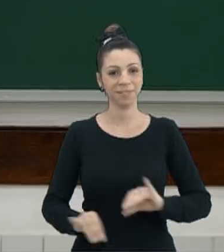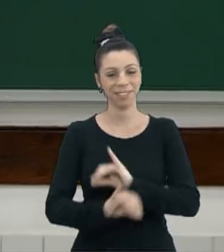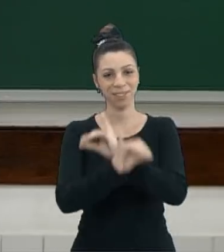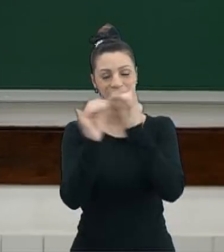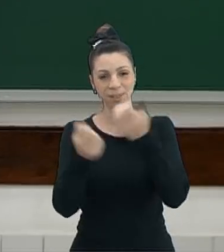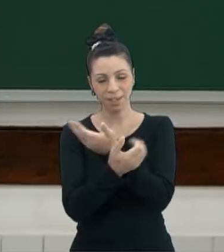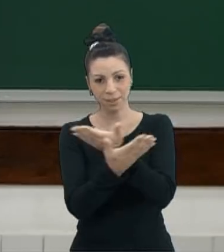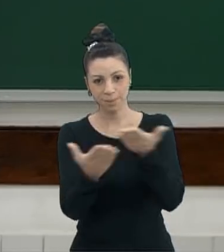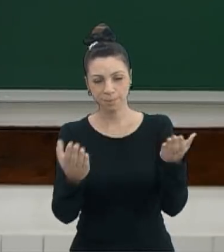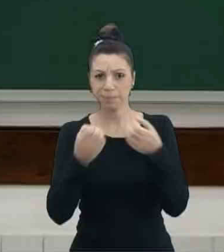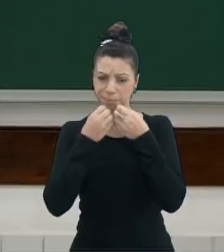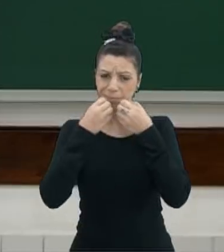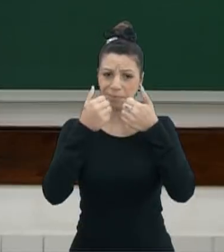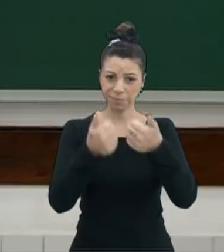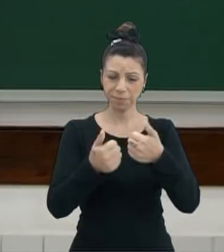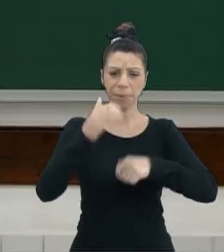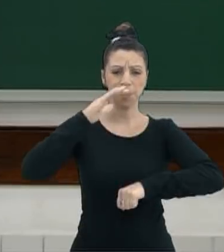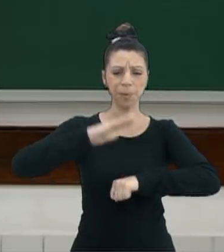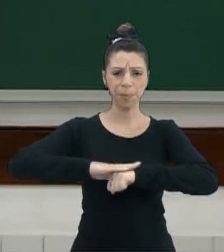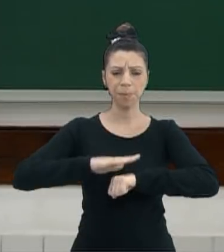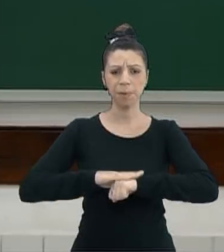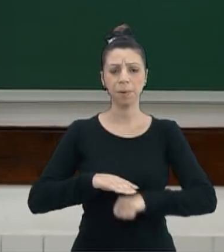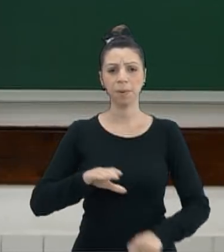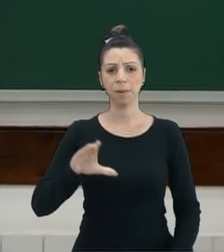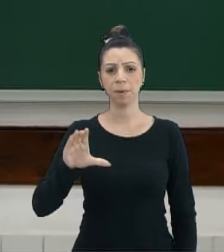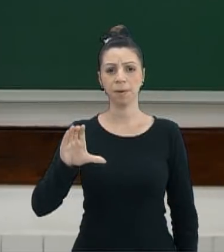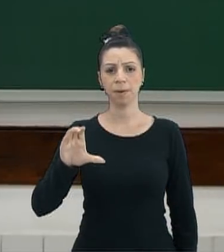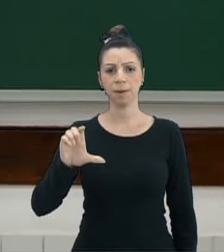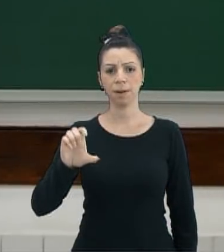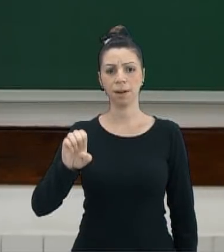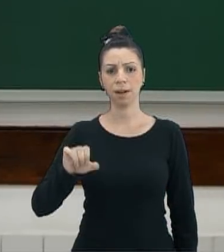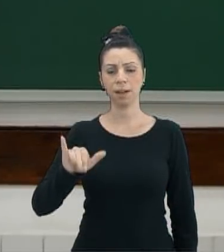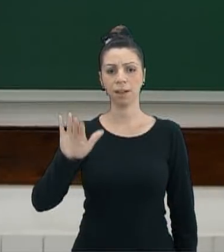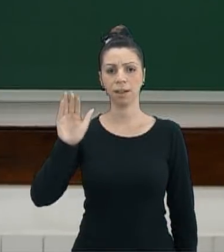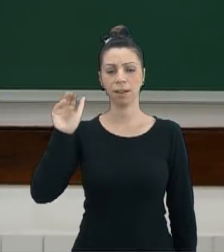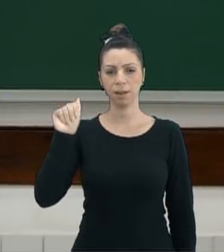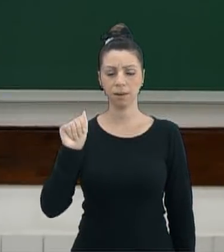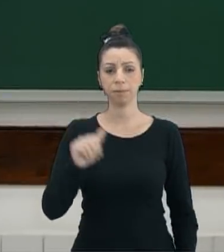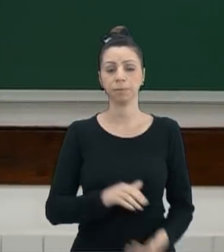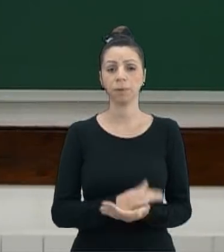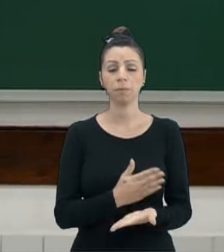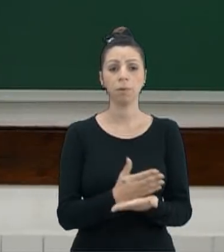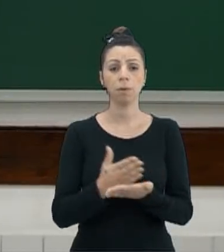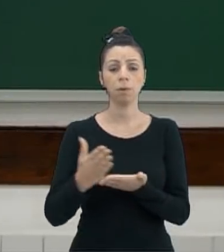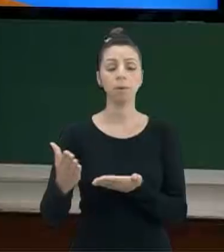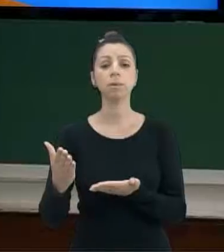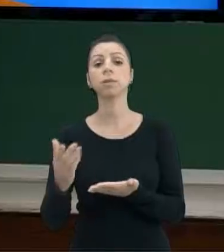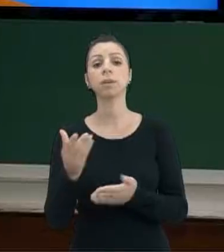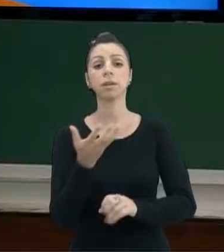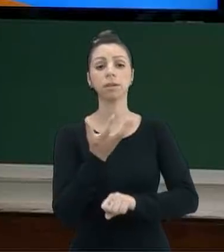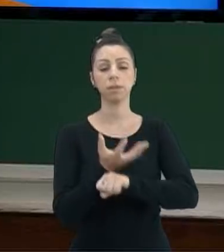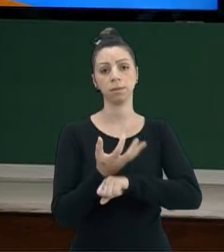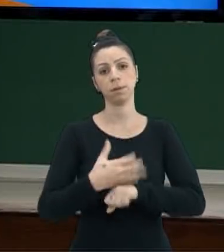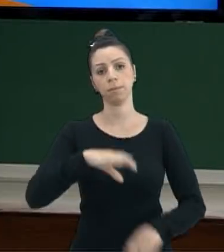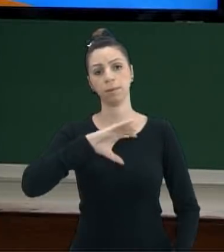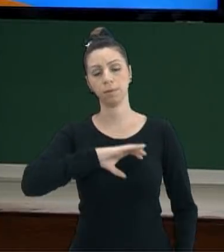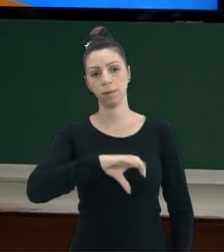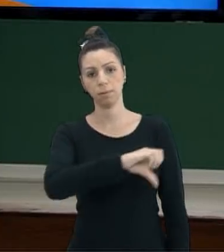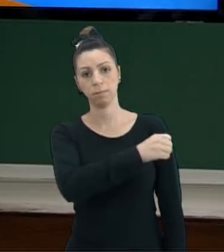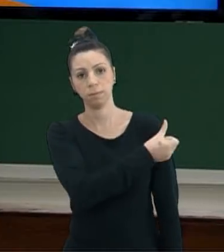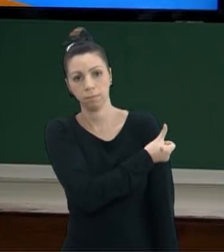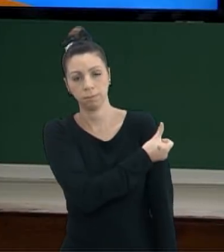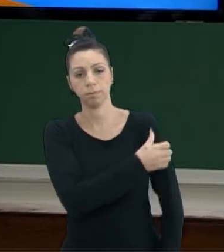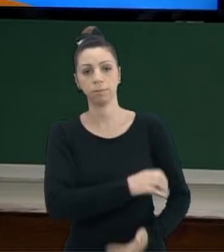Olá pessoal, tudo bem? Eu sou a professora Cleia da Rocha e estamos novamente com mais uma aula de português para os sextos